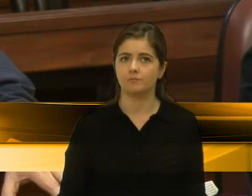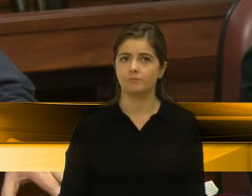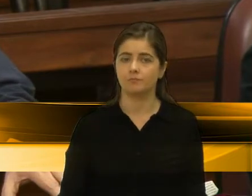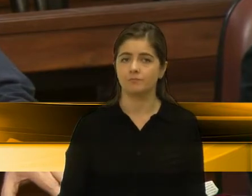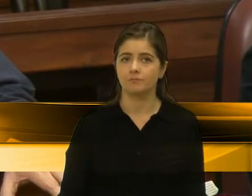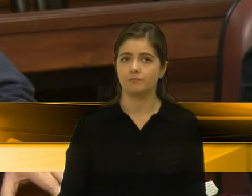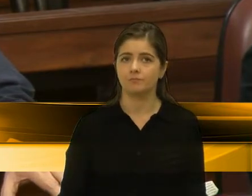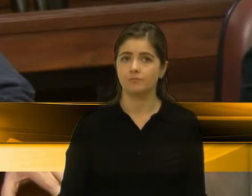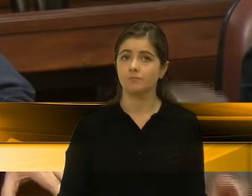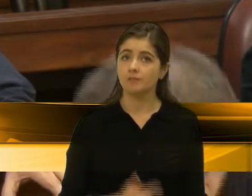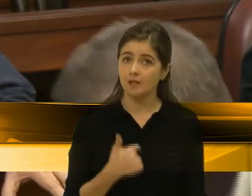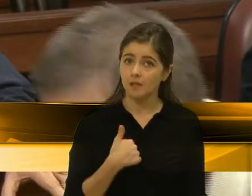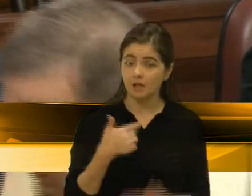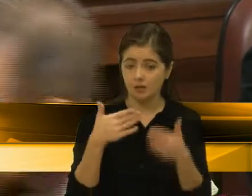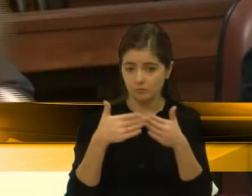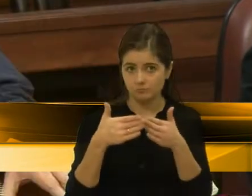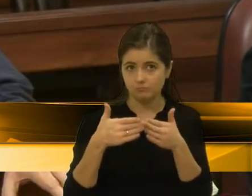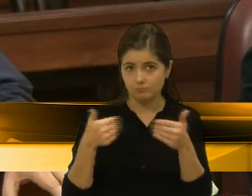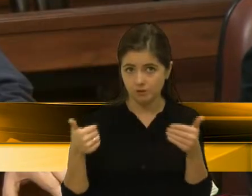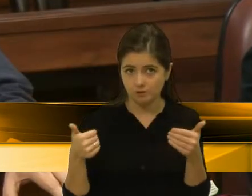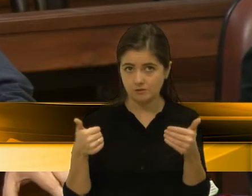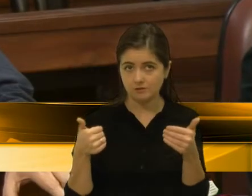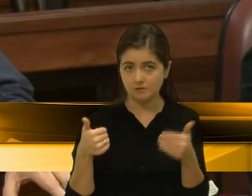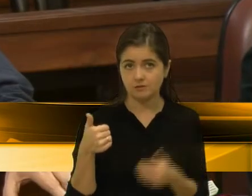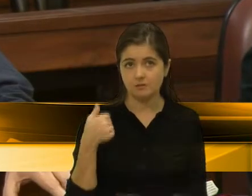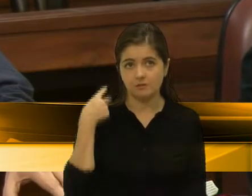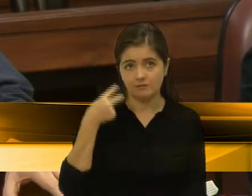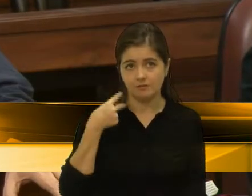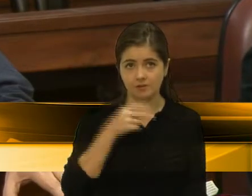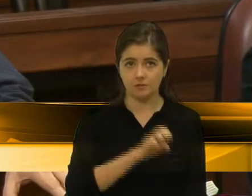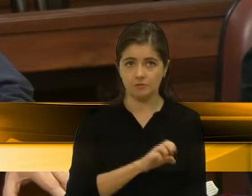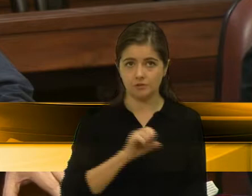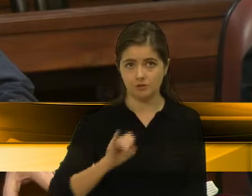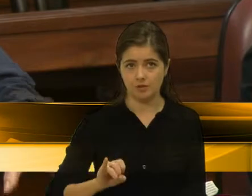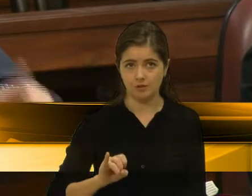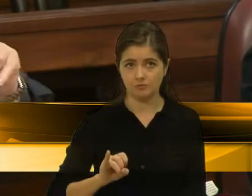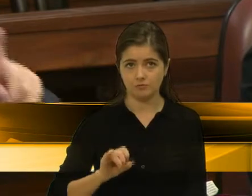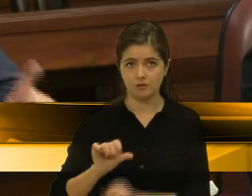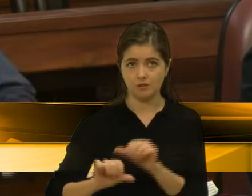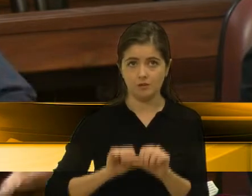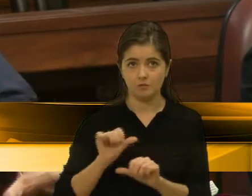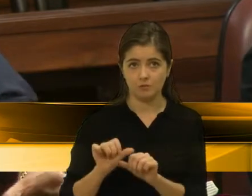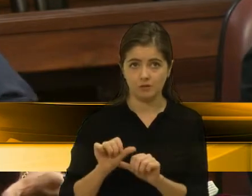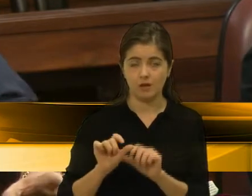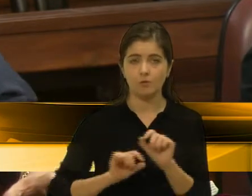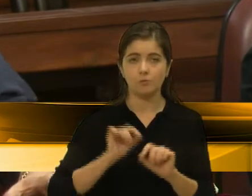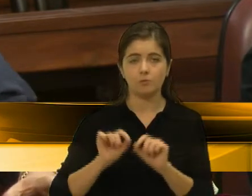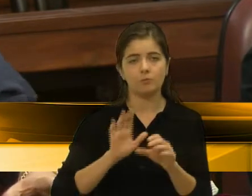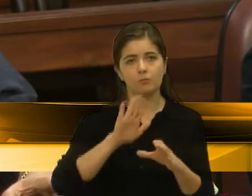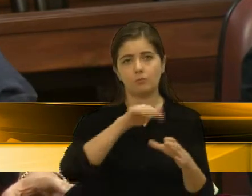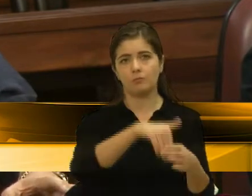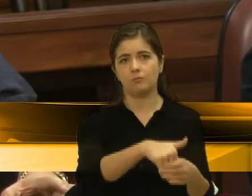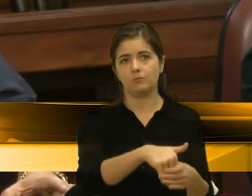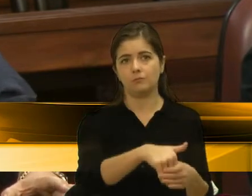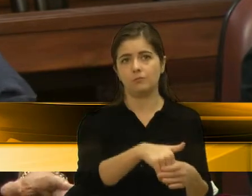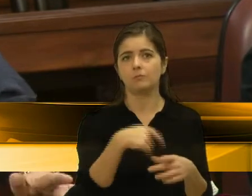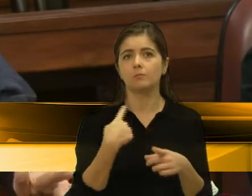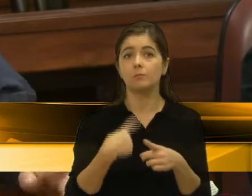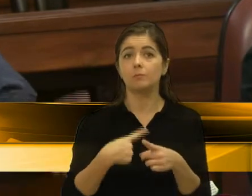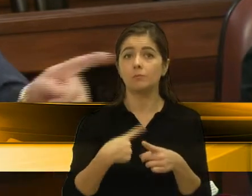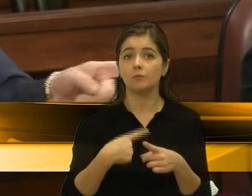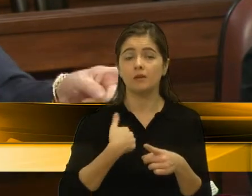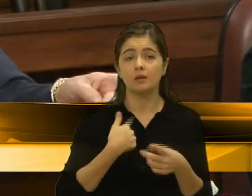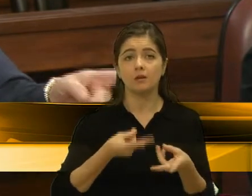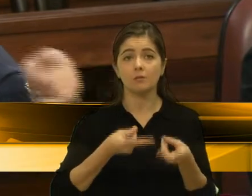Fiz e pedi licença ao vereador Ed Carlos para mudar de posição na questão do voto, porque